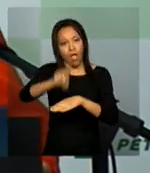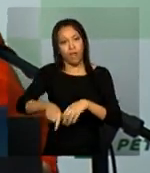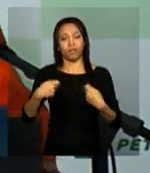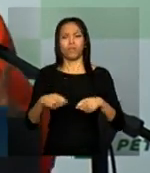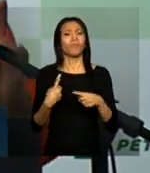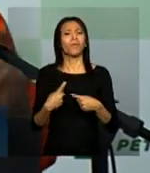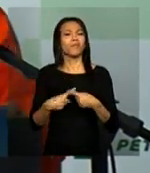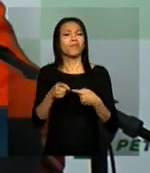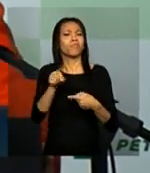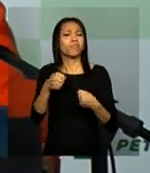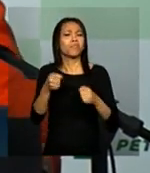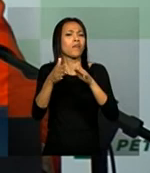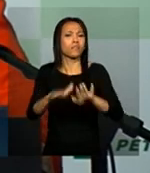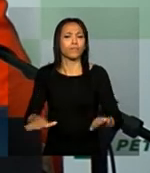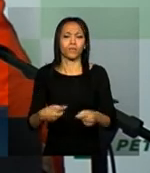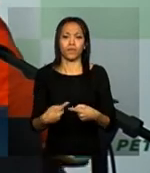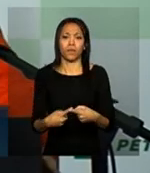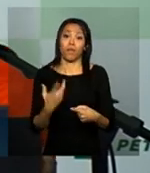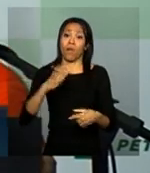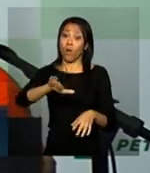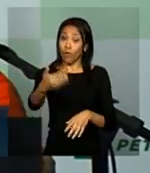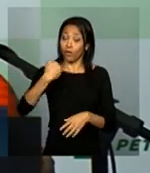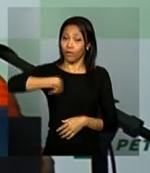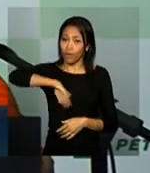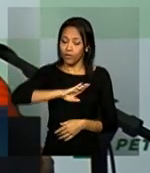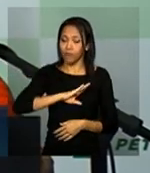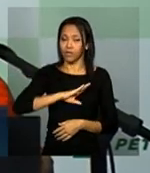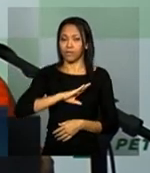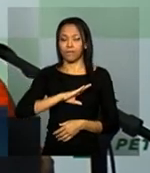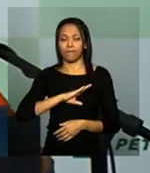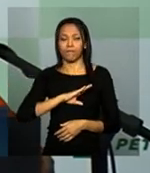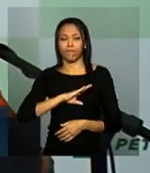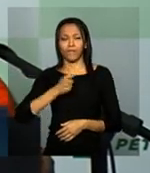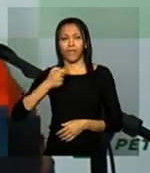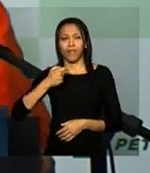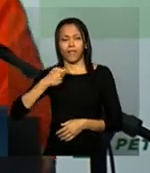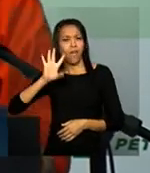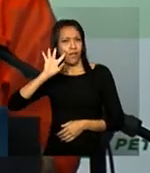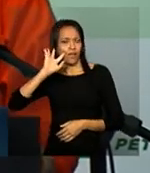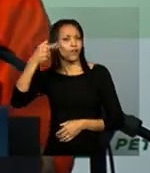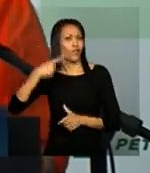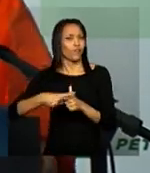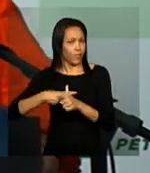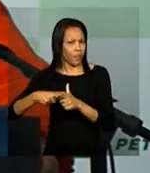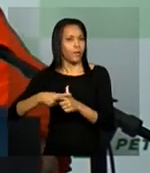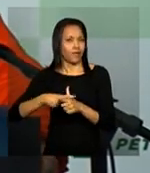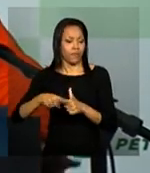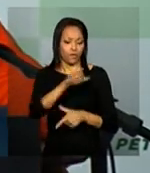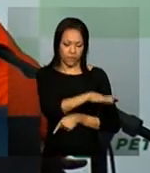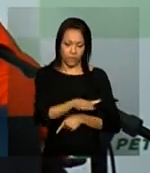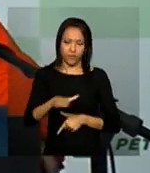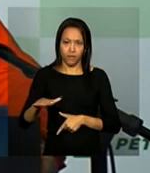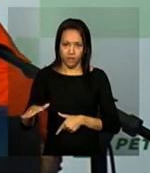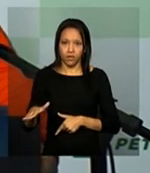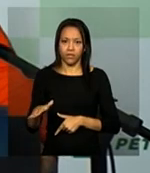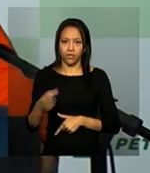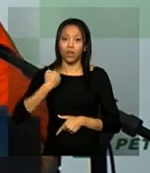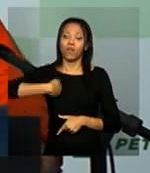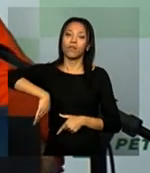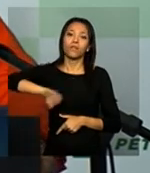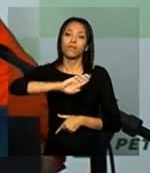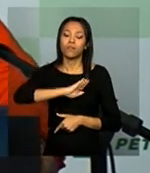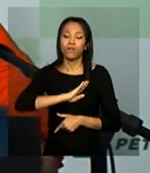tem de ser assim? Porque quando a gente resolve o problema das crianças, nós